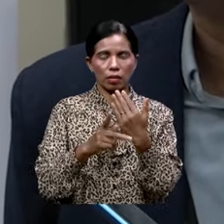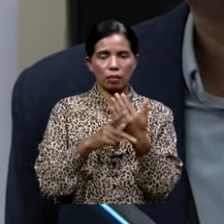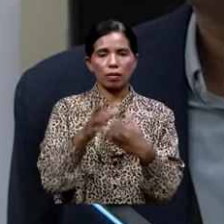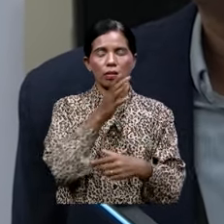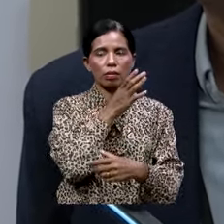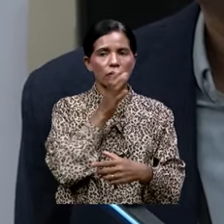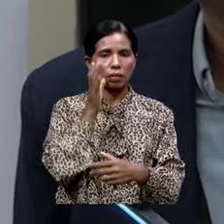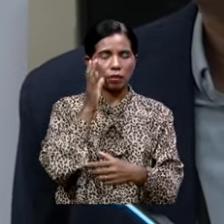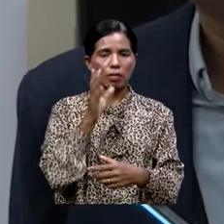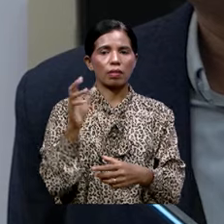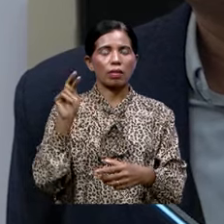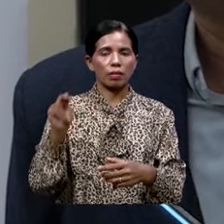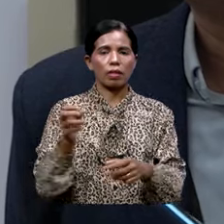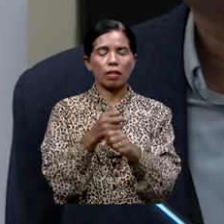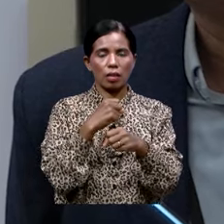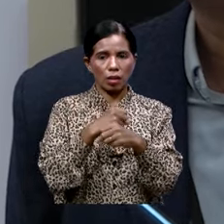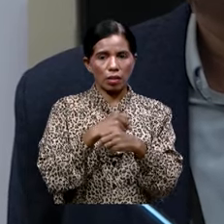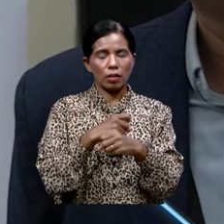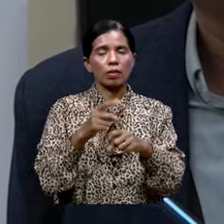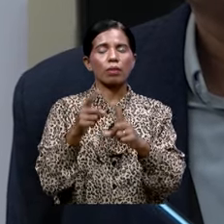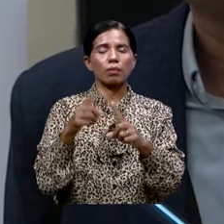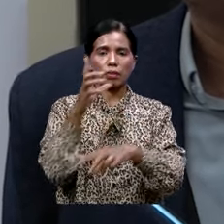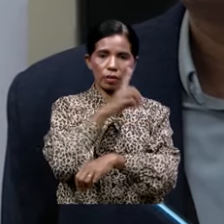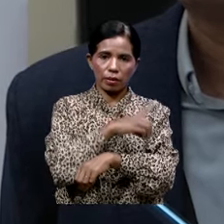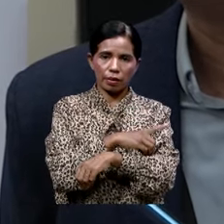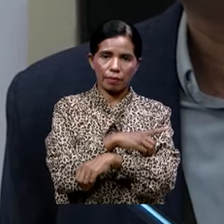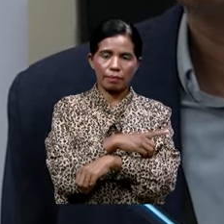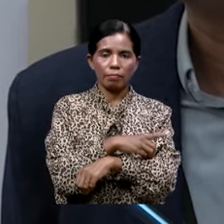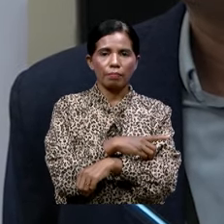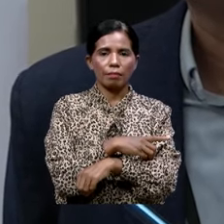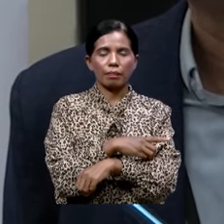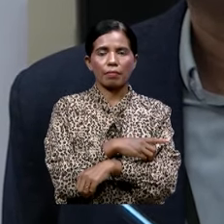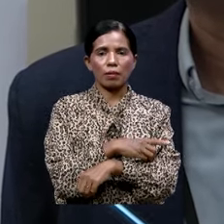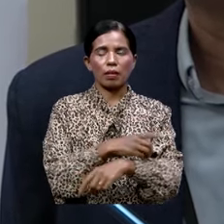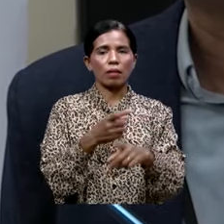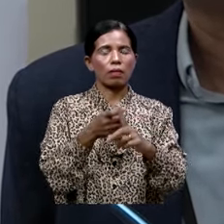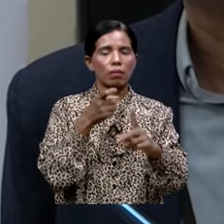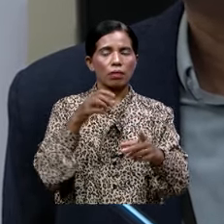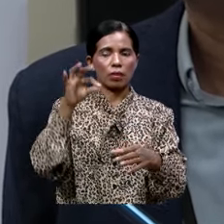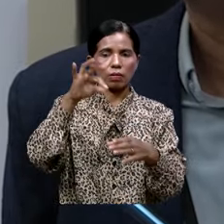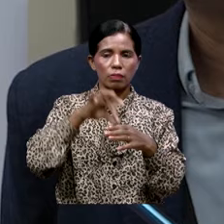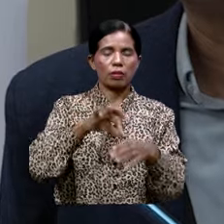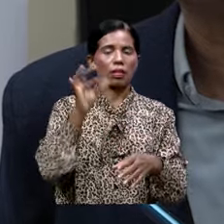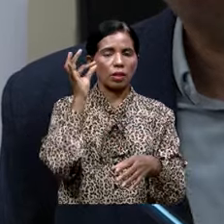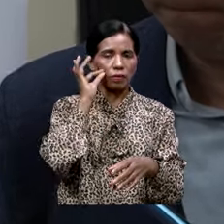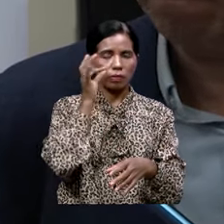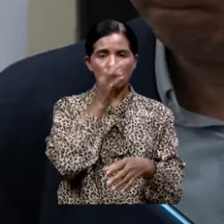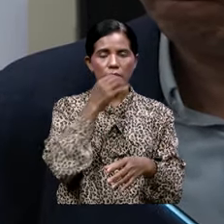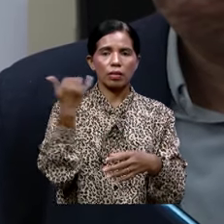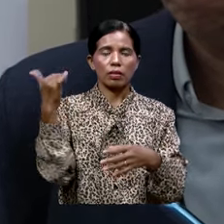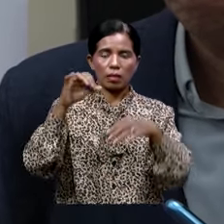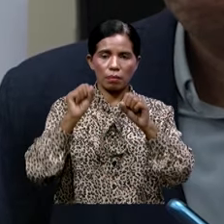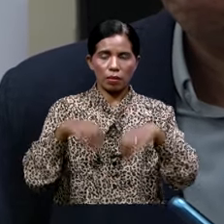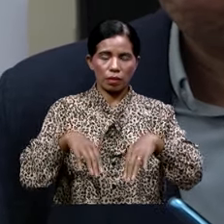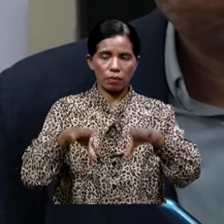ohin parsik lansa ohin ne. Ne atu husi kuda e funan sirne sir bele fang